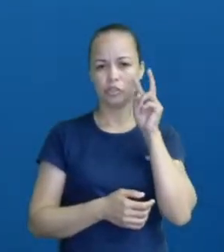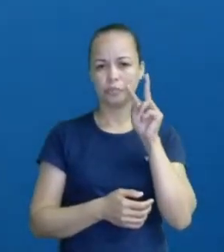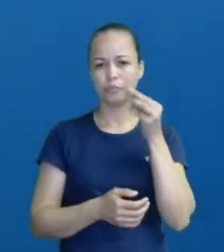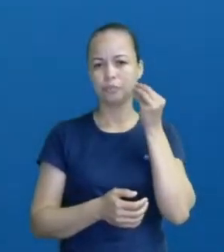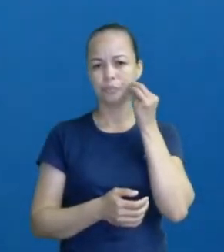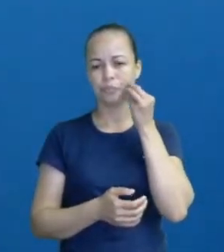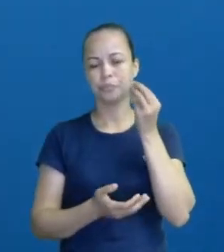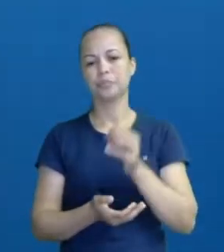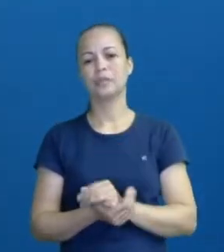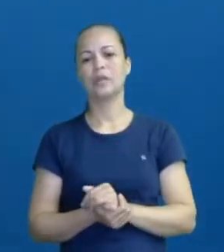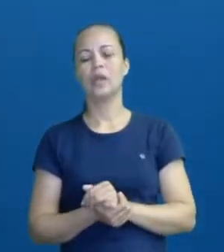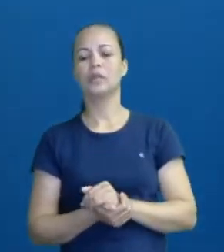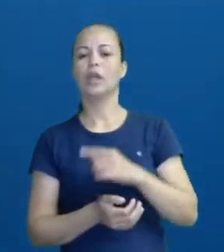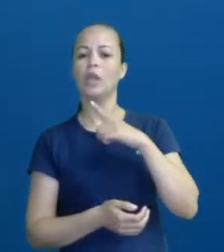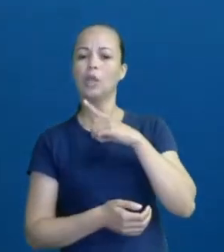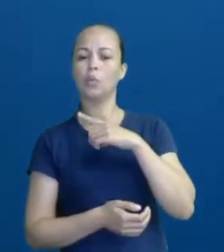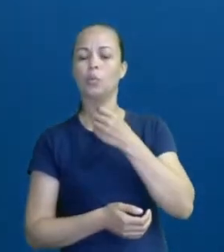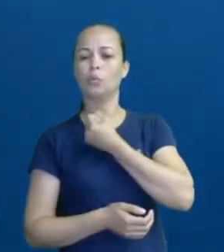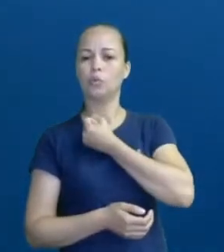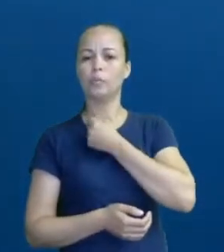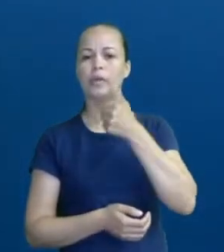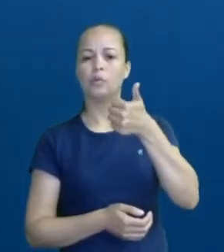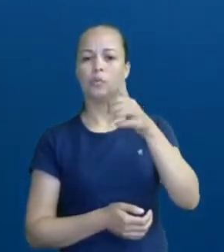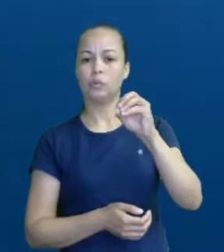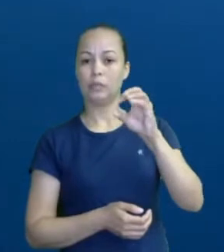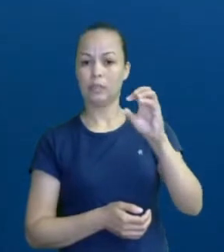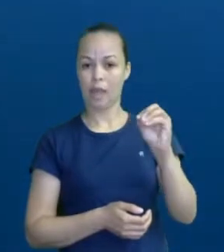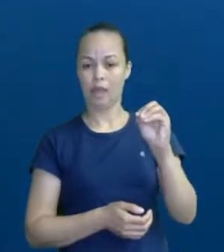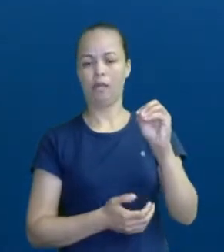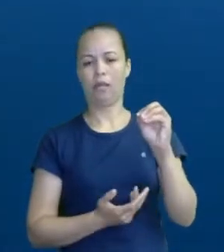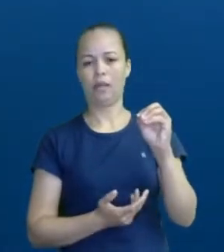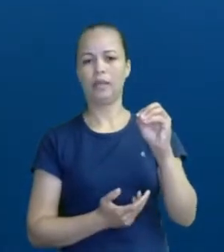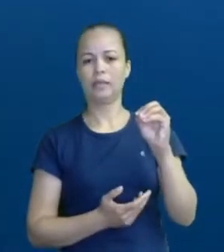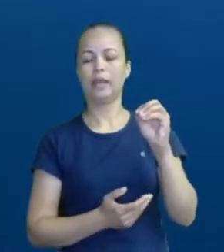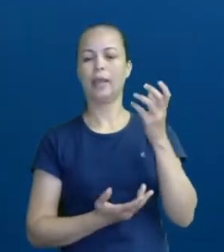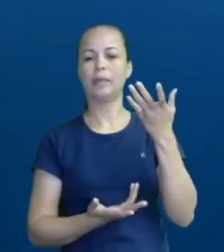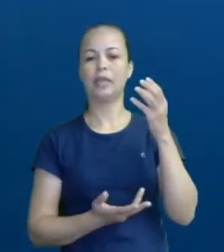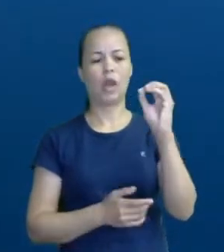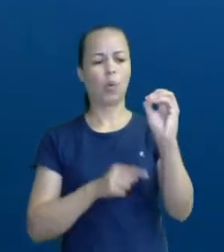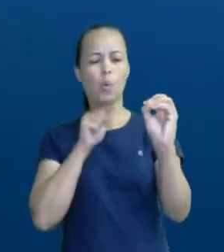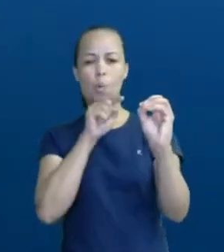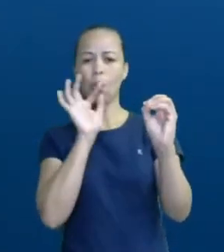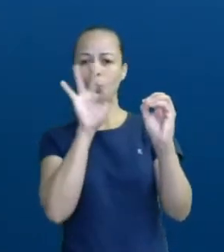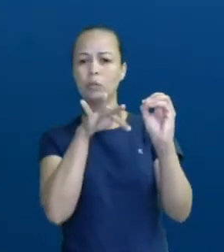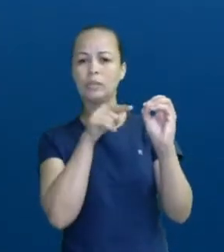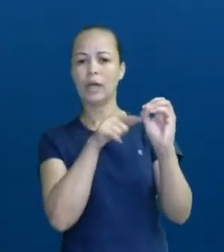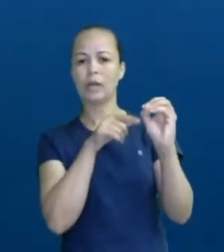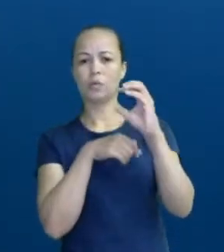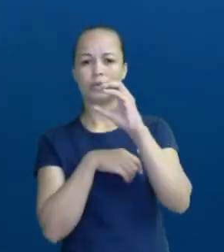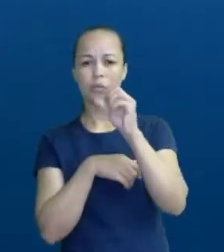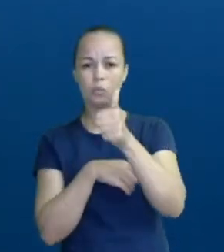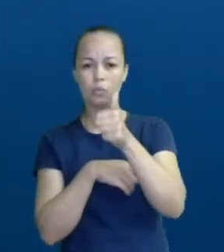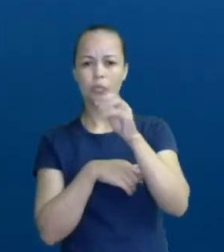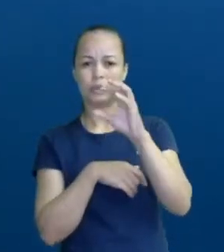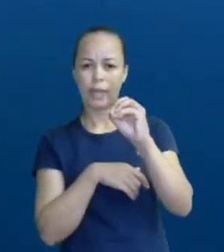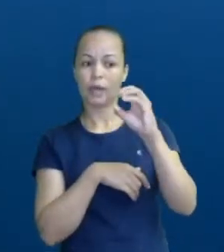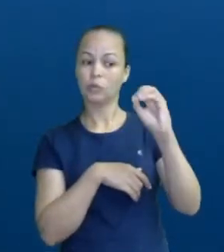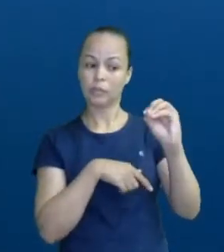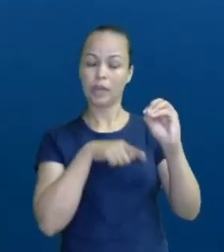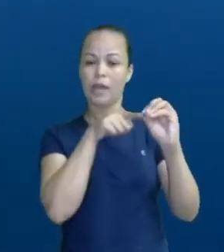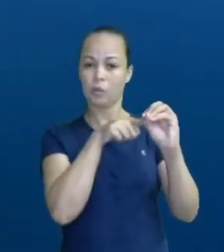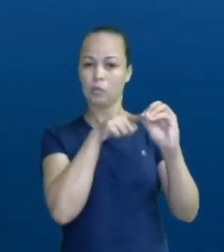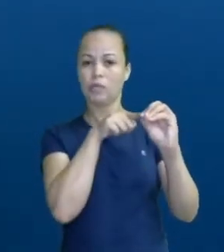Então, eu tenho aqui o número 100. O número 100 termina com 0. Se termina com 0, ele é